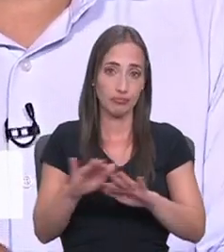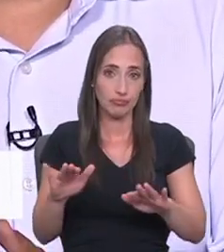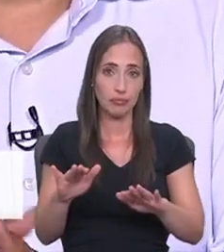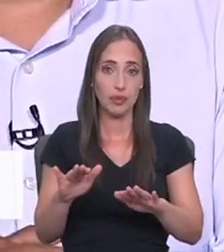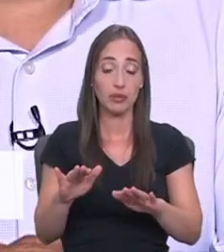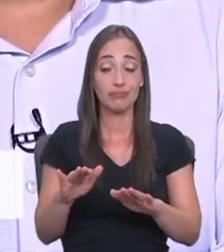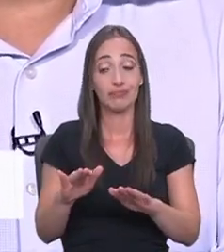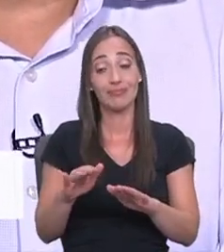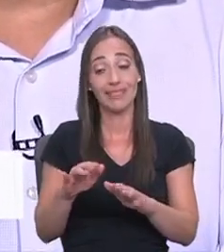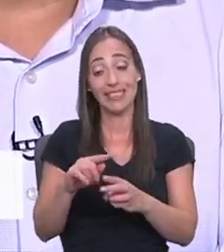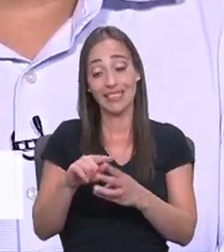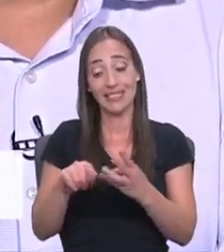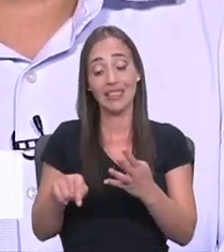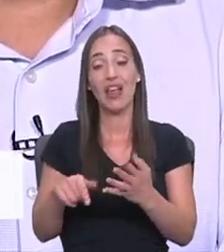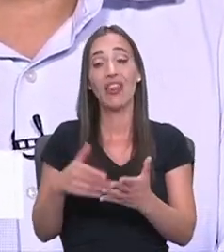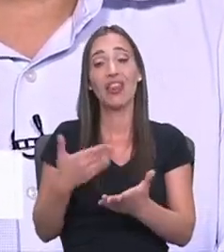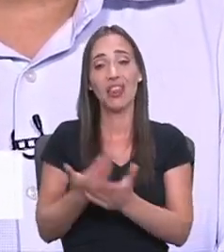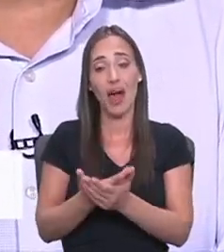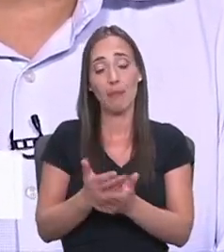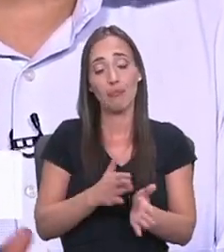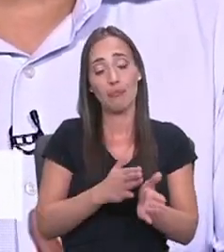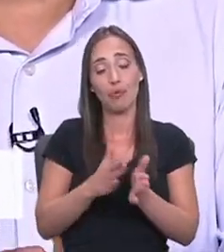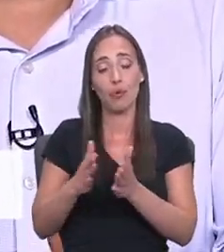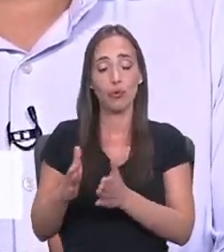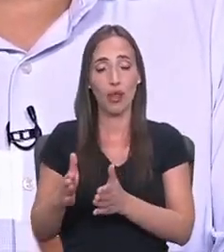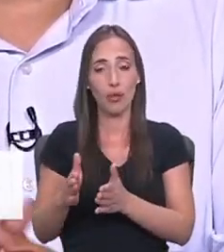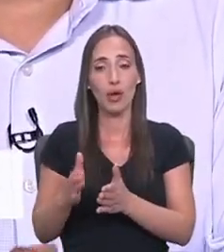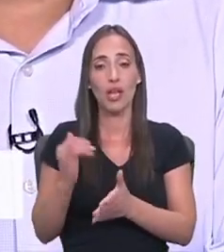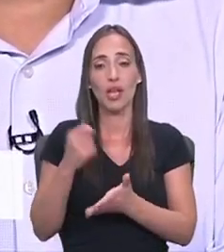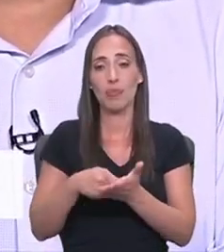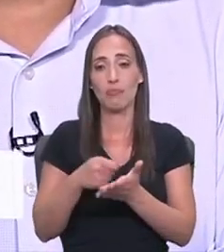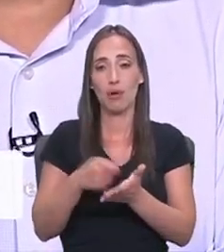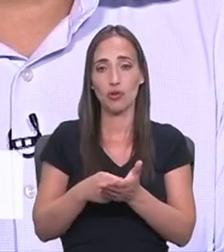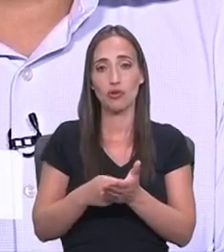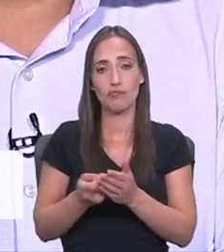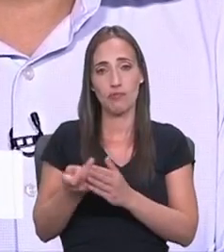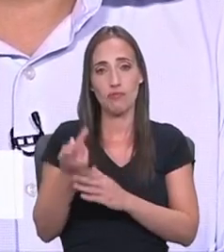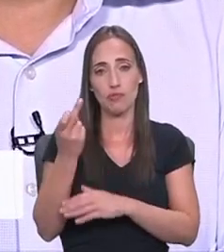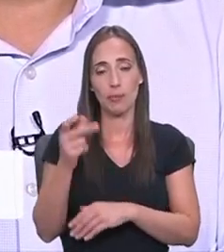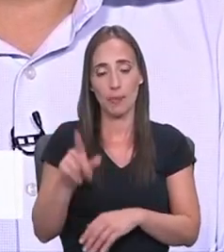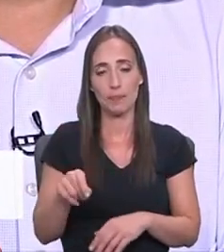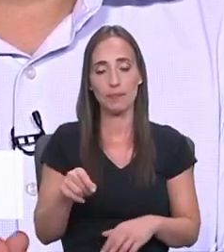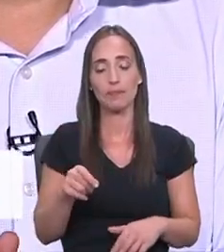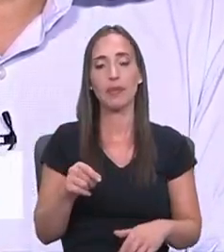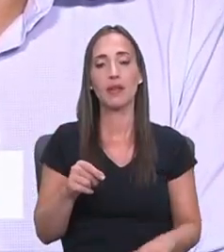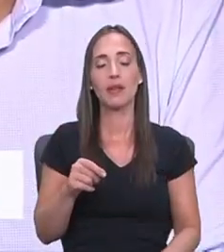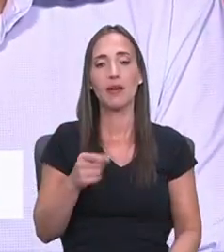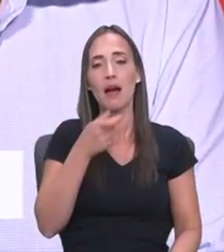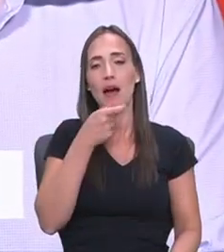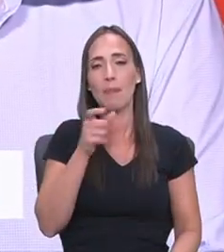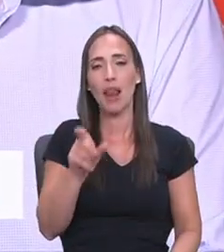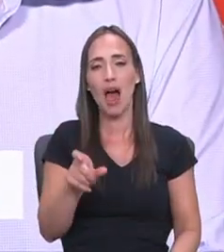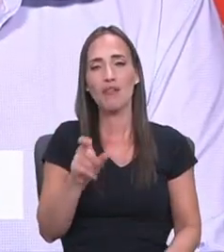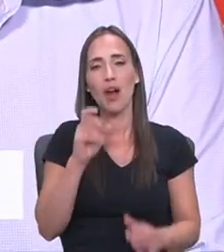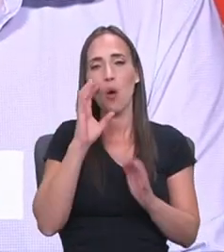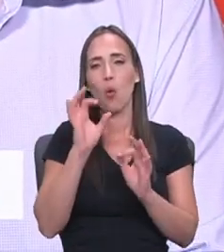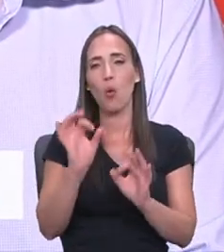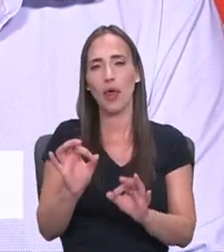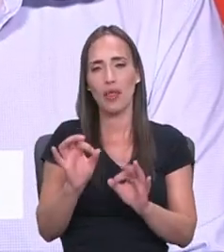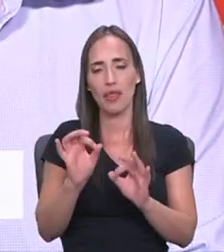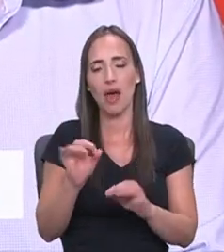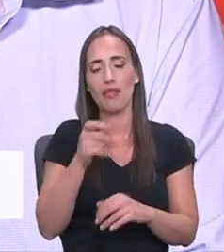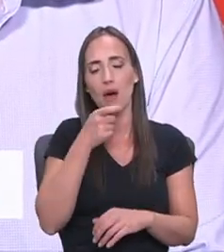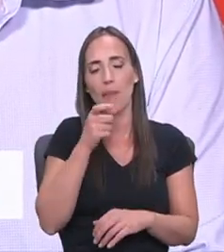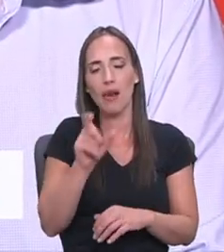outro lado eh H esse esses impostos depois também se bom sentir não é quando a palavra prudência uma palavra tão cara à